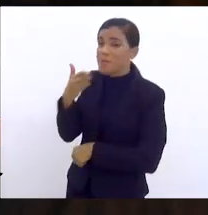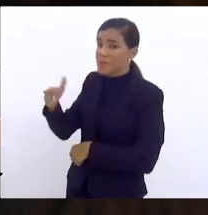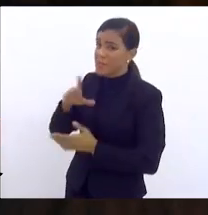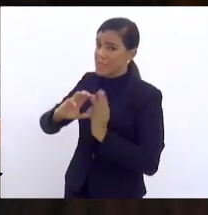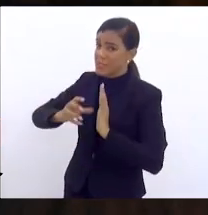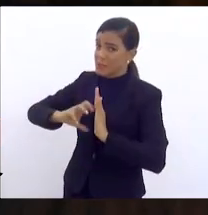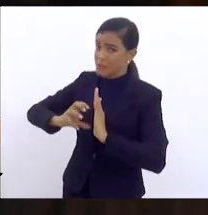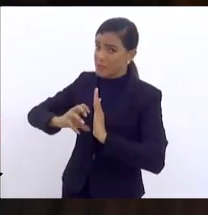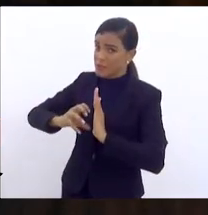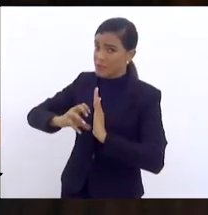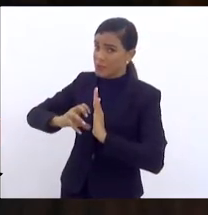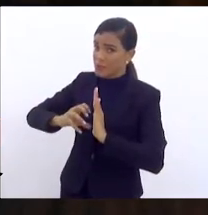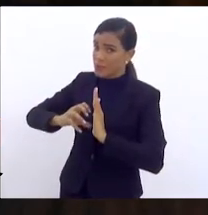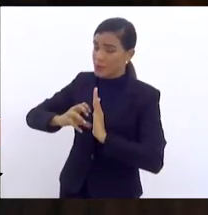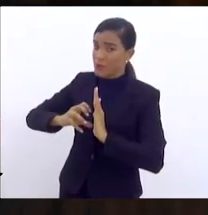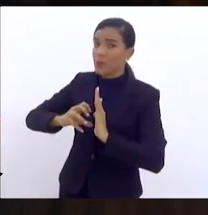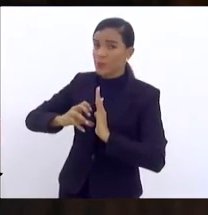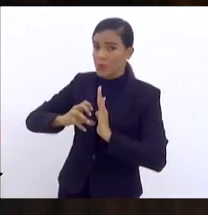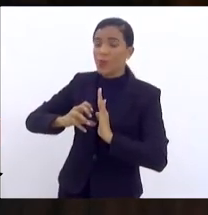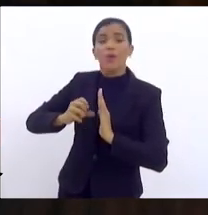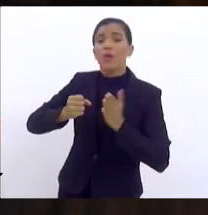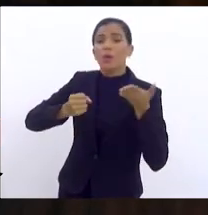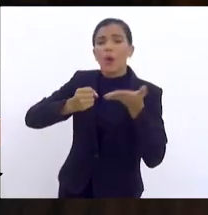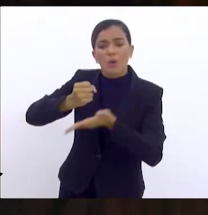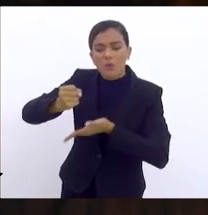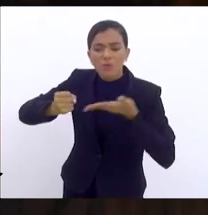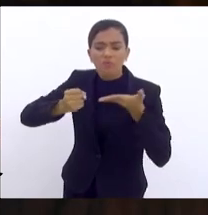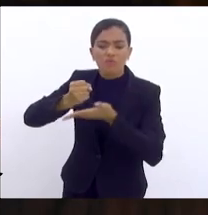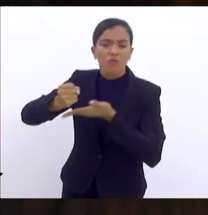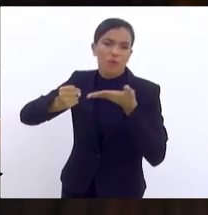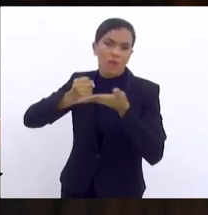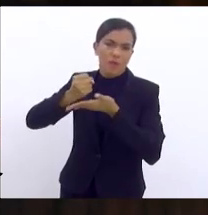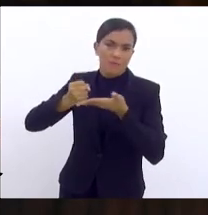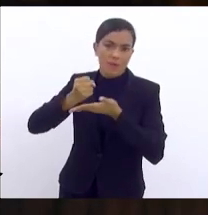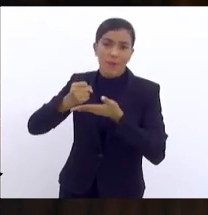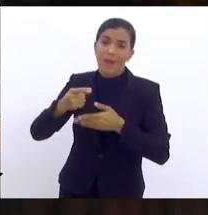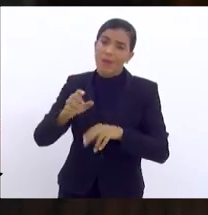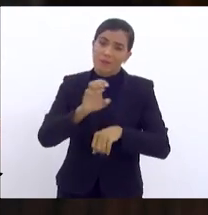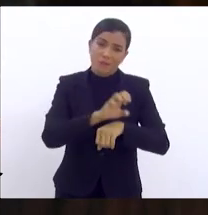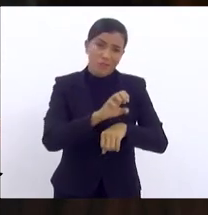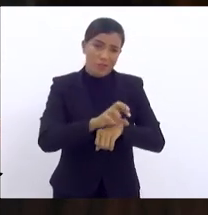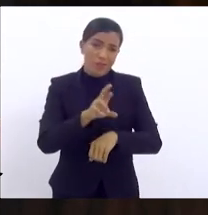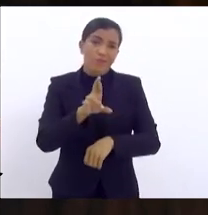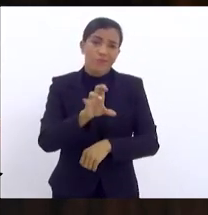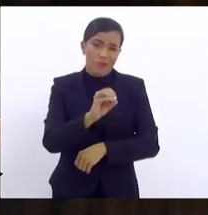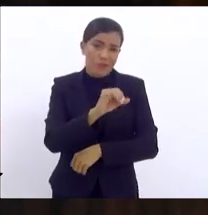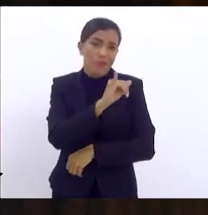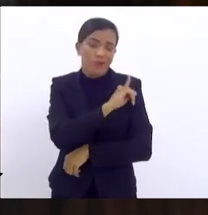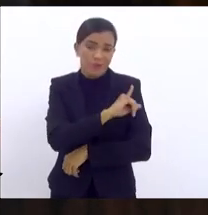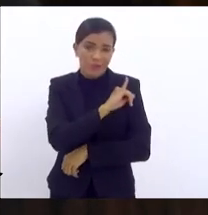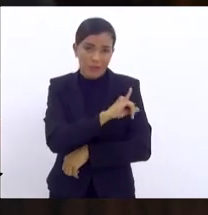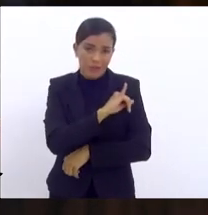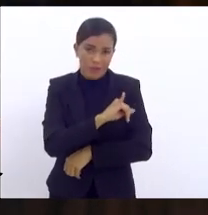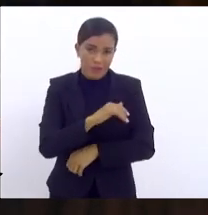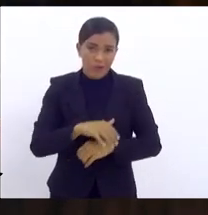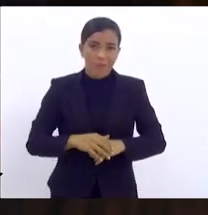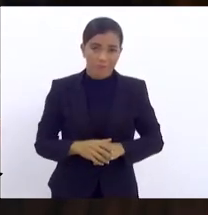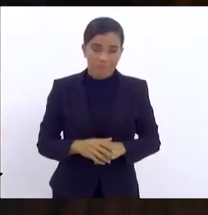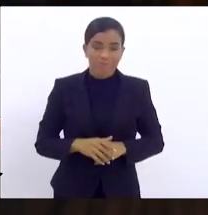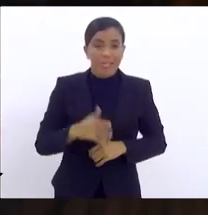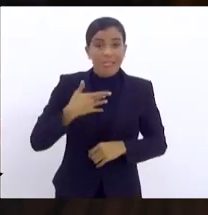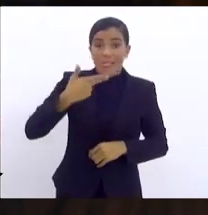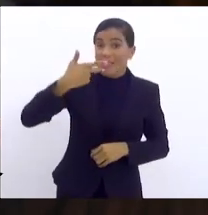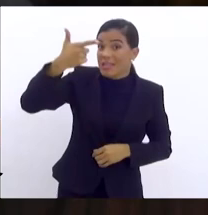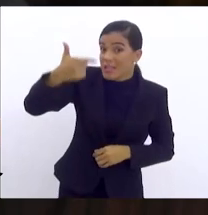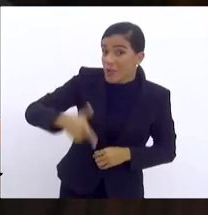a premissa da qual eles partiram é que no estado do Rio de Janeiro a premissa que eu desde já Mais uma